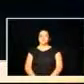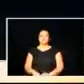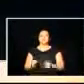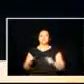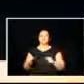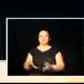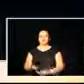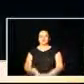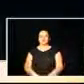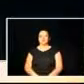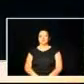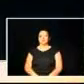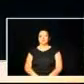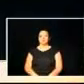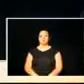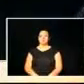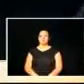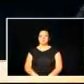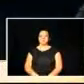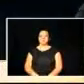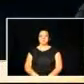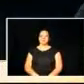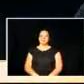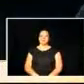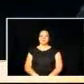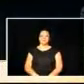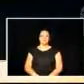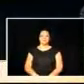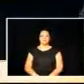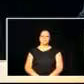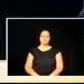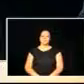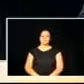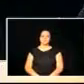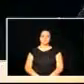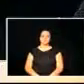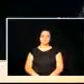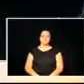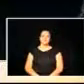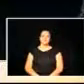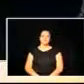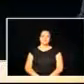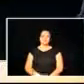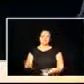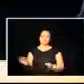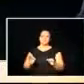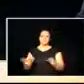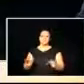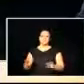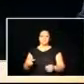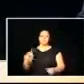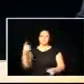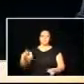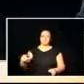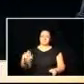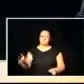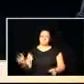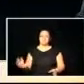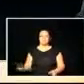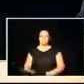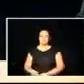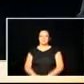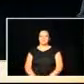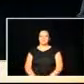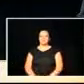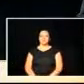casa, não teria acontecido isso, teria aprovado, ele vai ter que fazer outro projeto, conversar com os vereadores, eu acho que é uma grande